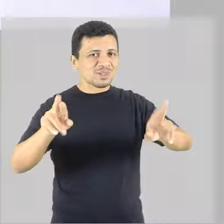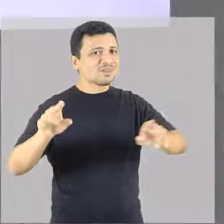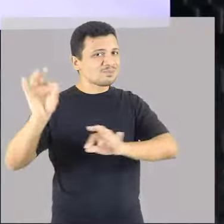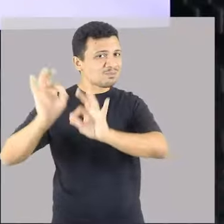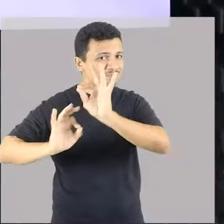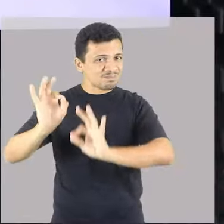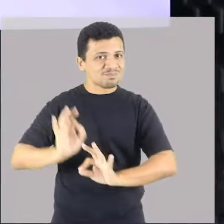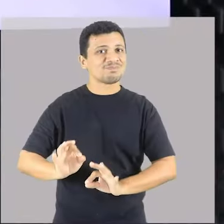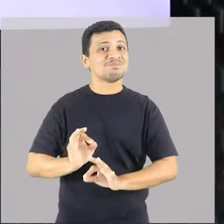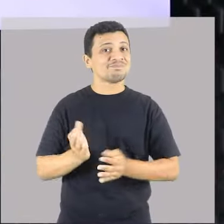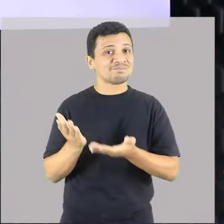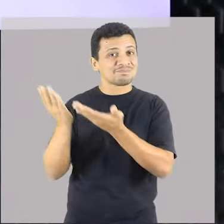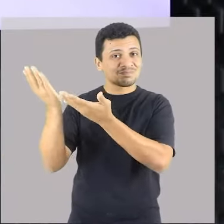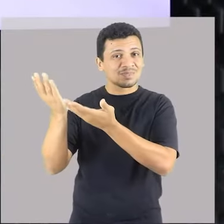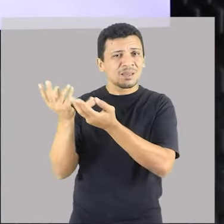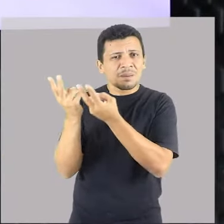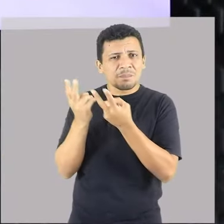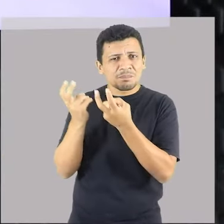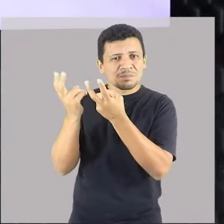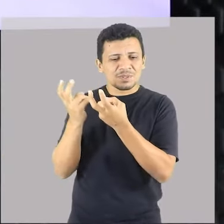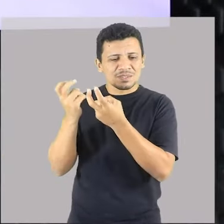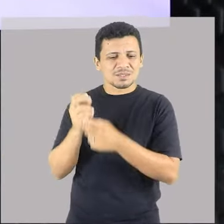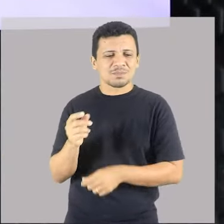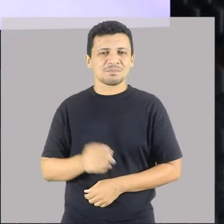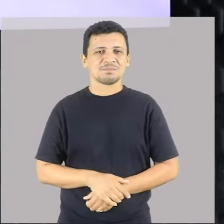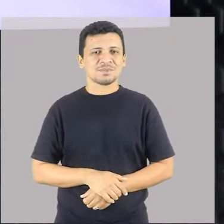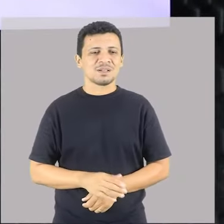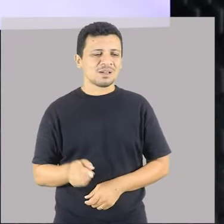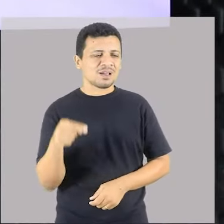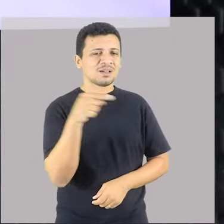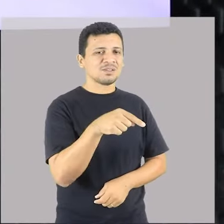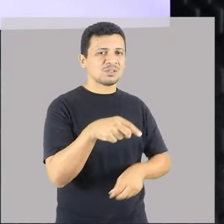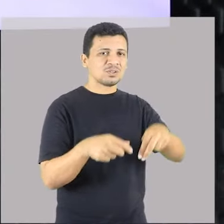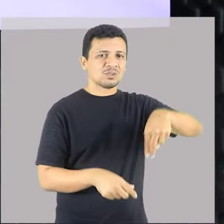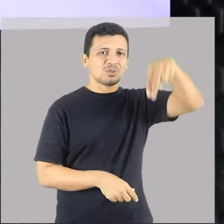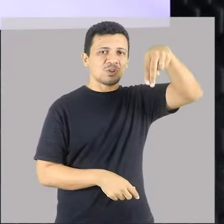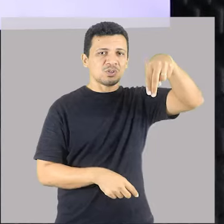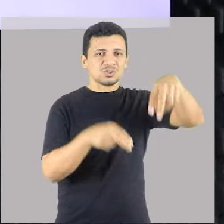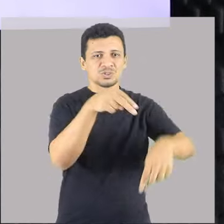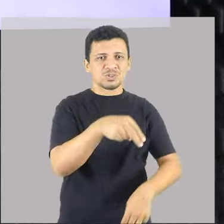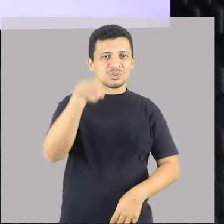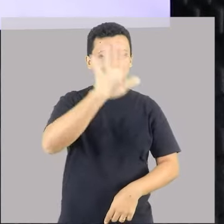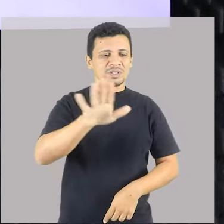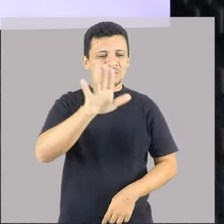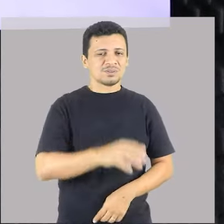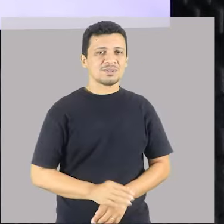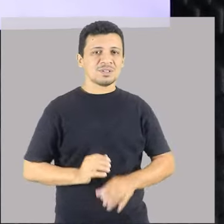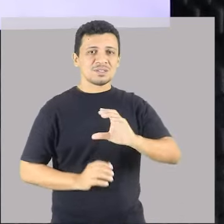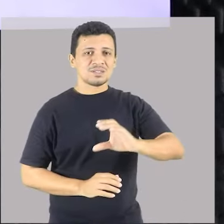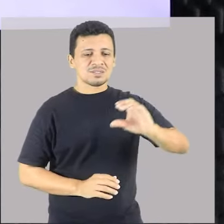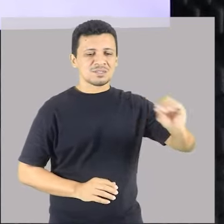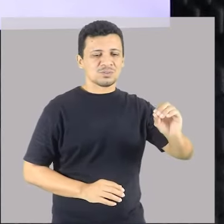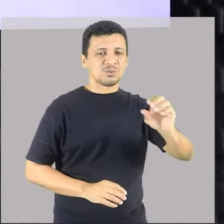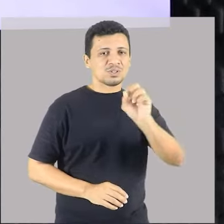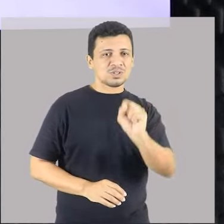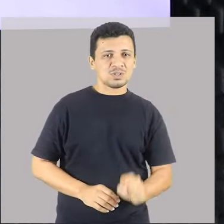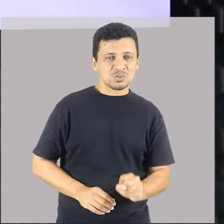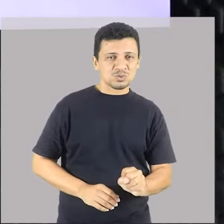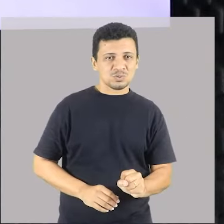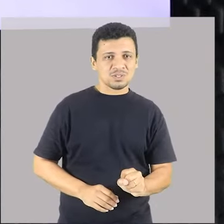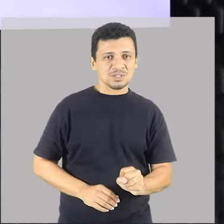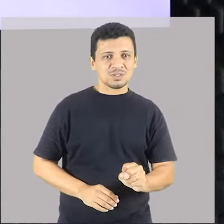correto perceba que na primeira imagem nós temos aqui nor Nordeste centro-oeste Sudeste e Sul Essa